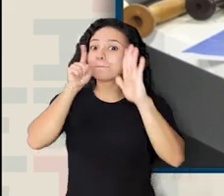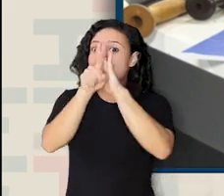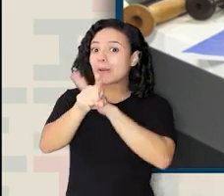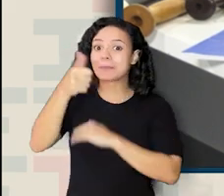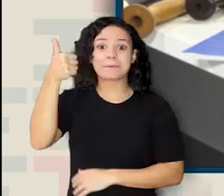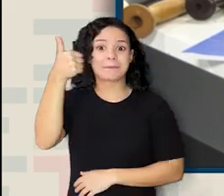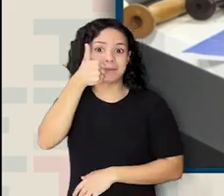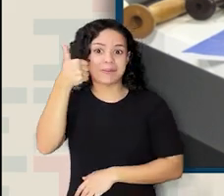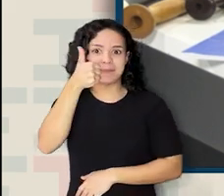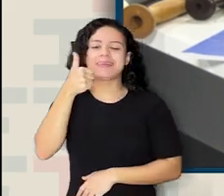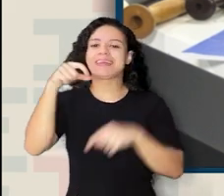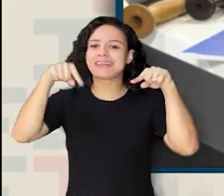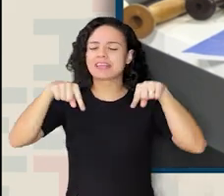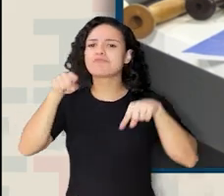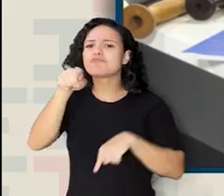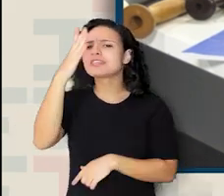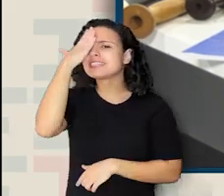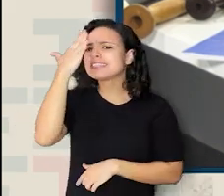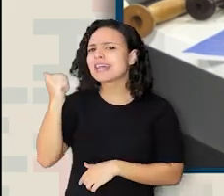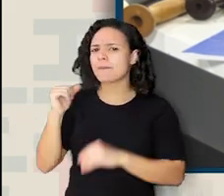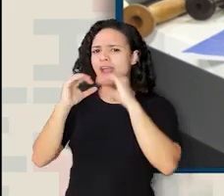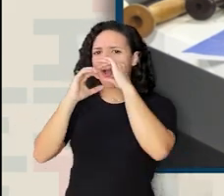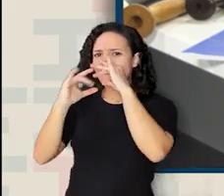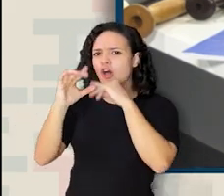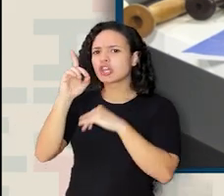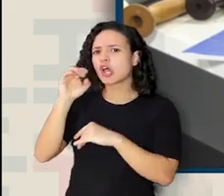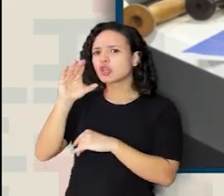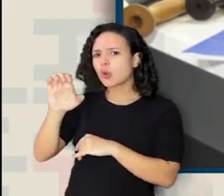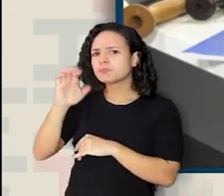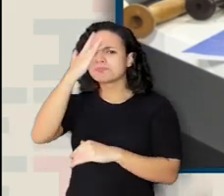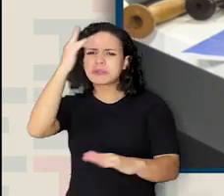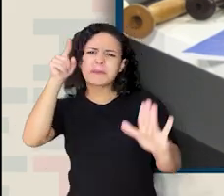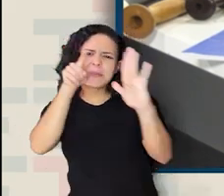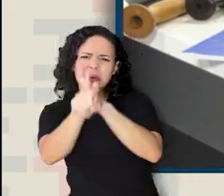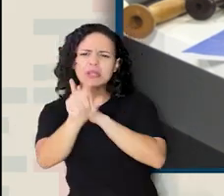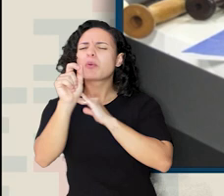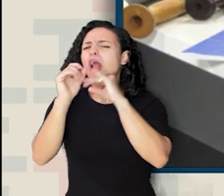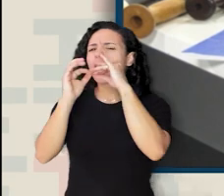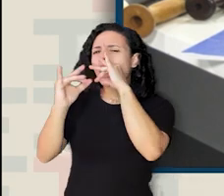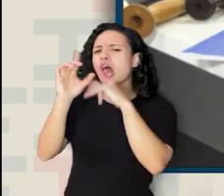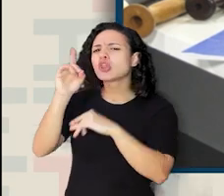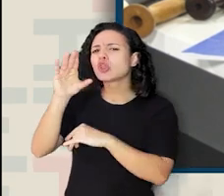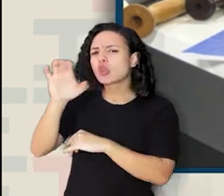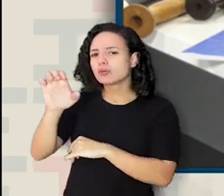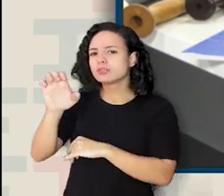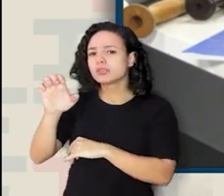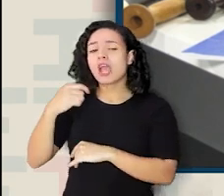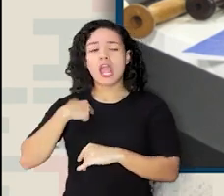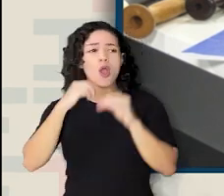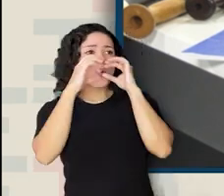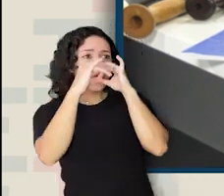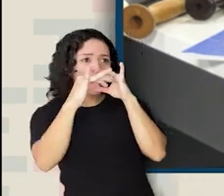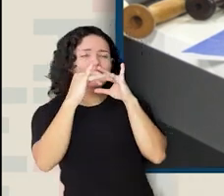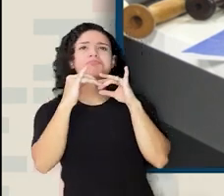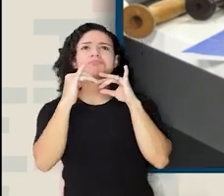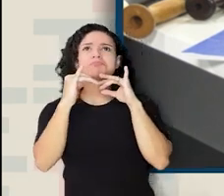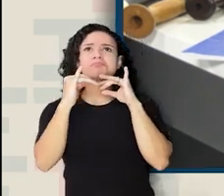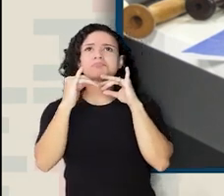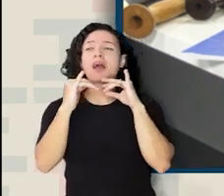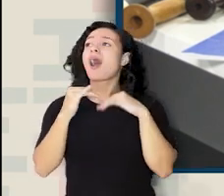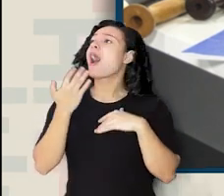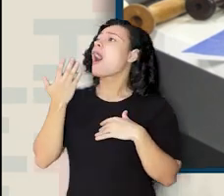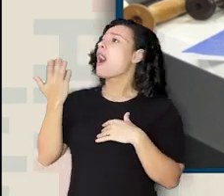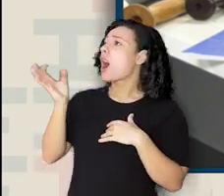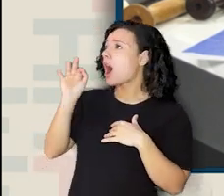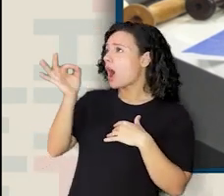pergunta da aula, né? Você sabe o que é uma flauta doce? Se alguém lhe perguntar, o que é uma flauta doce? Eu toco flauta doce. Ah, é